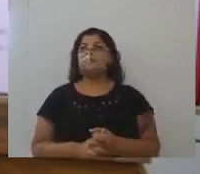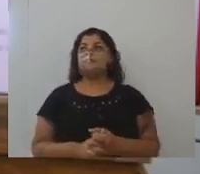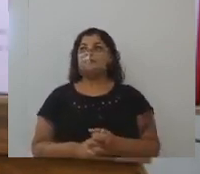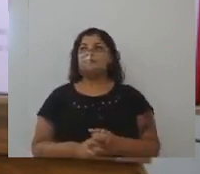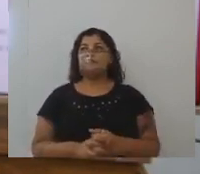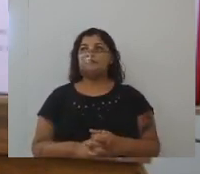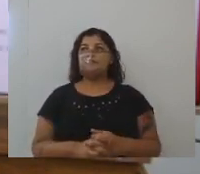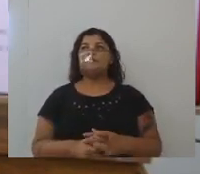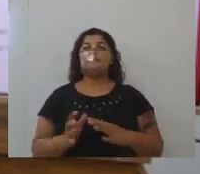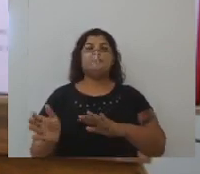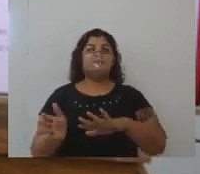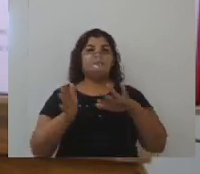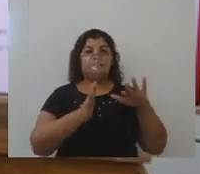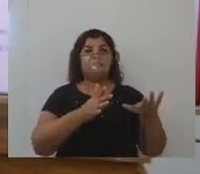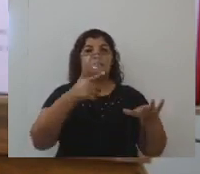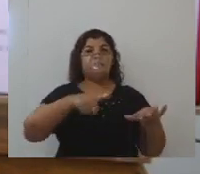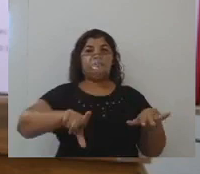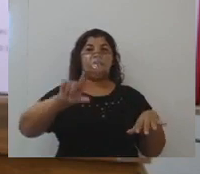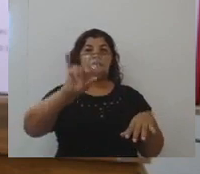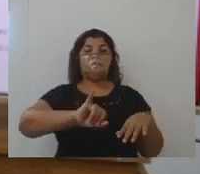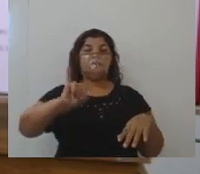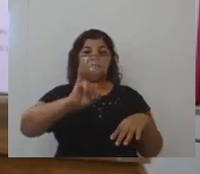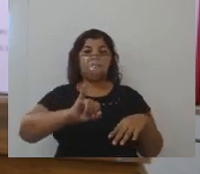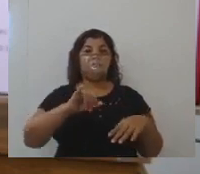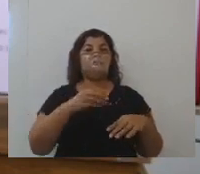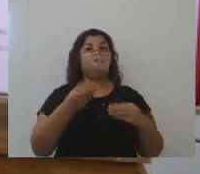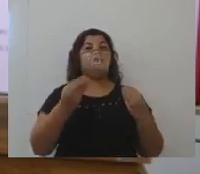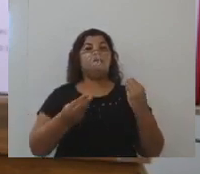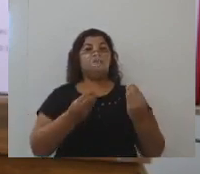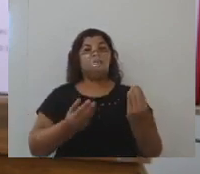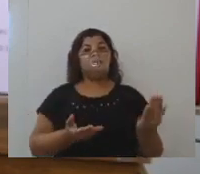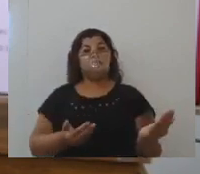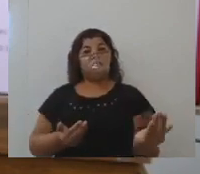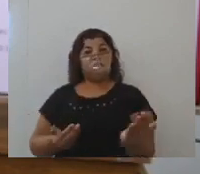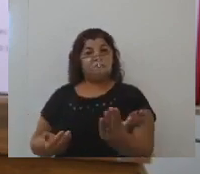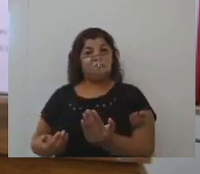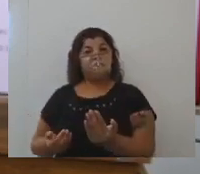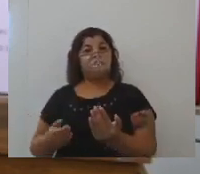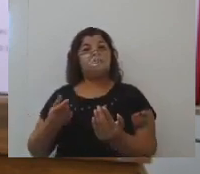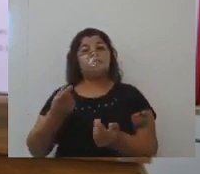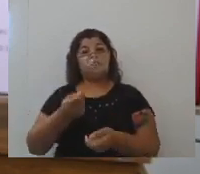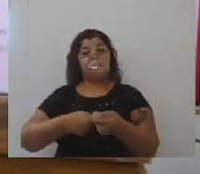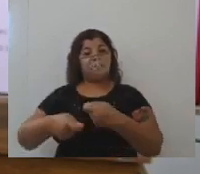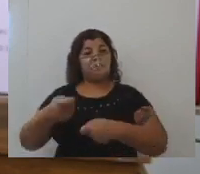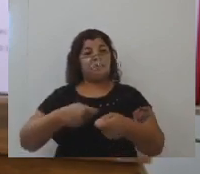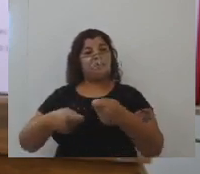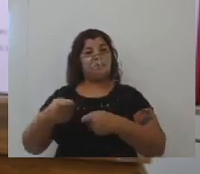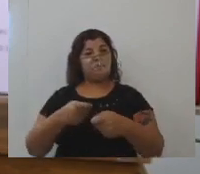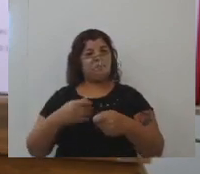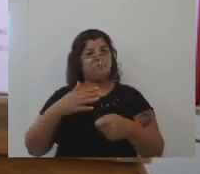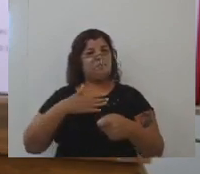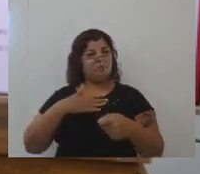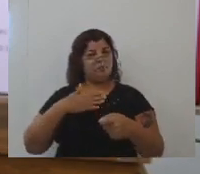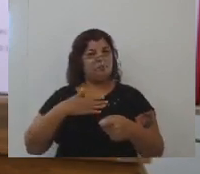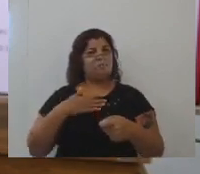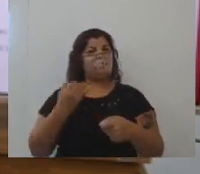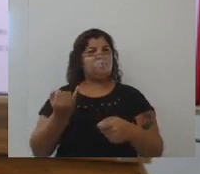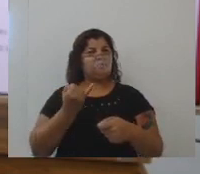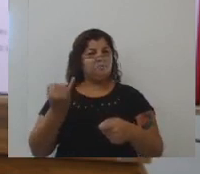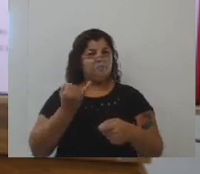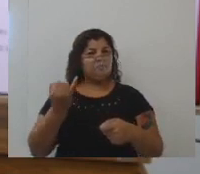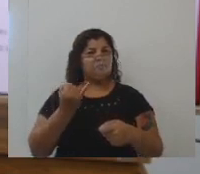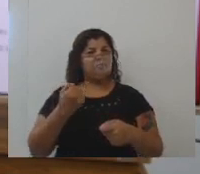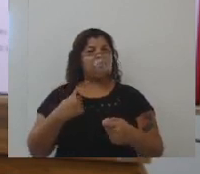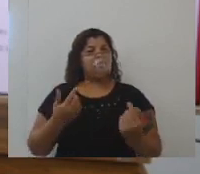Agora tem um dado muito importante para a gente falar sobre juventude, certo? O que é que o capitalismo tem a ver comigo? Para mim, que sou pessoa